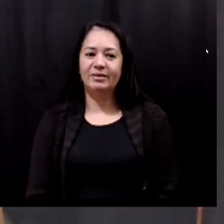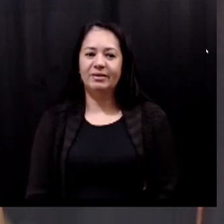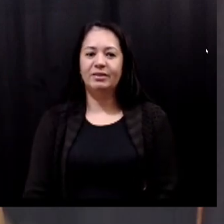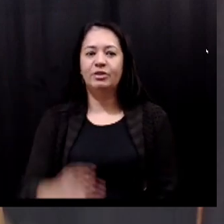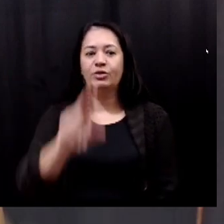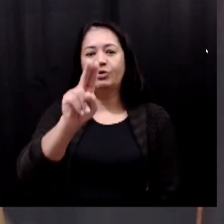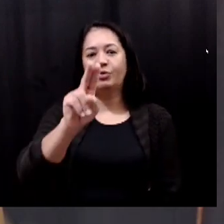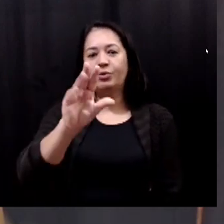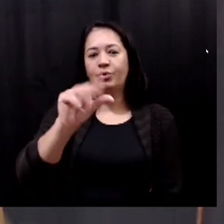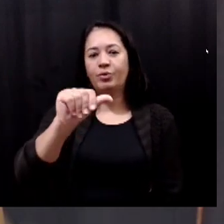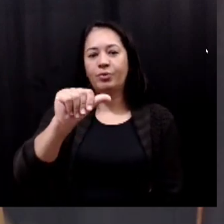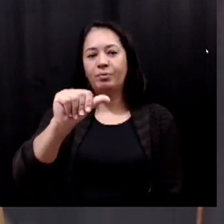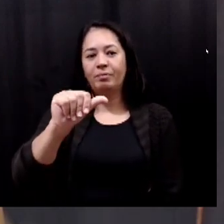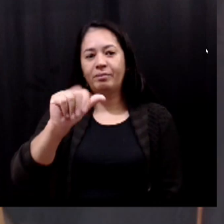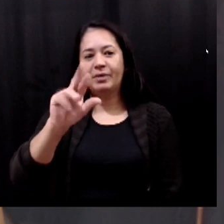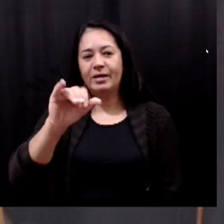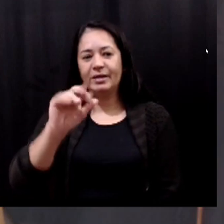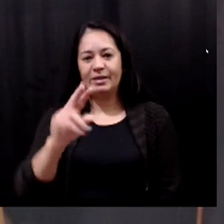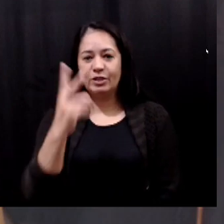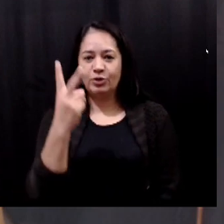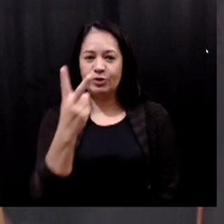@ubari220 e